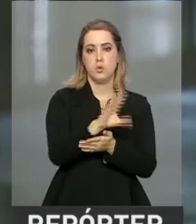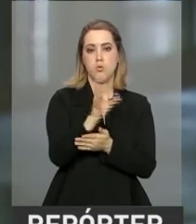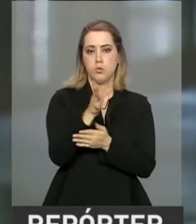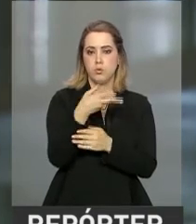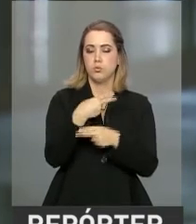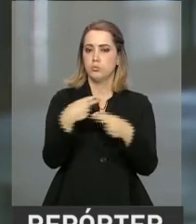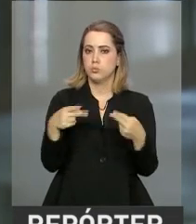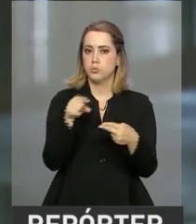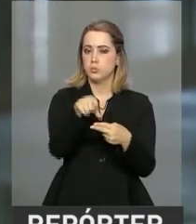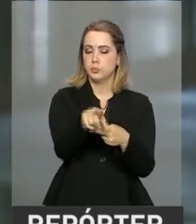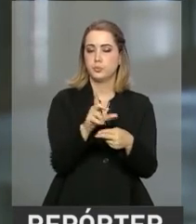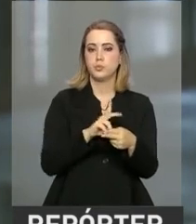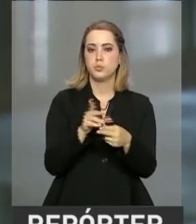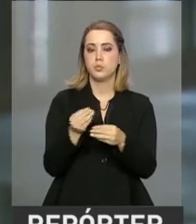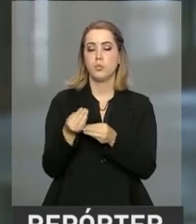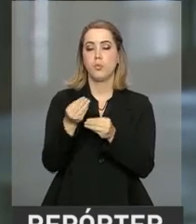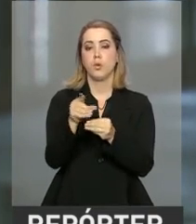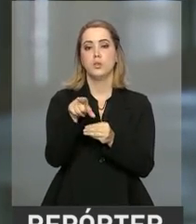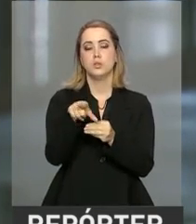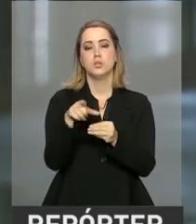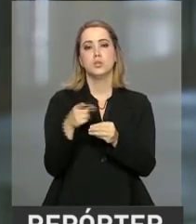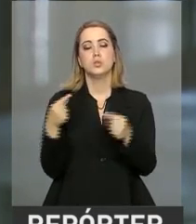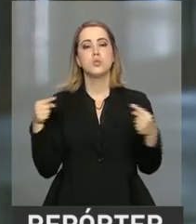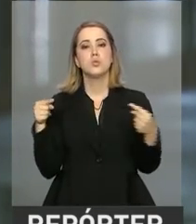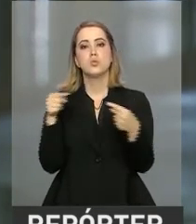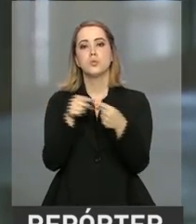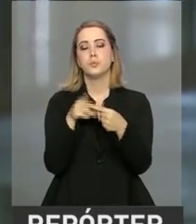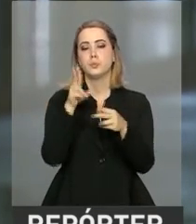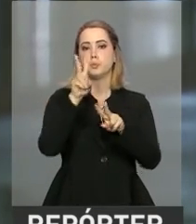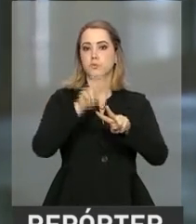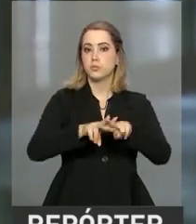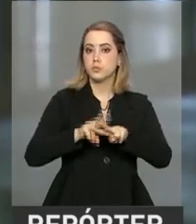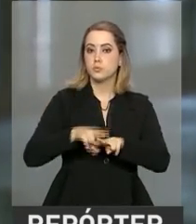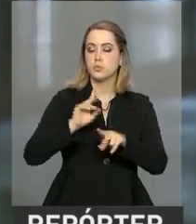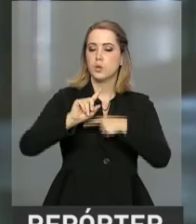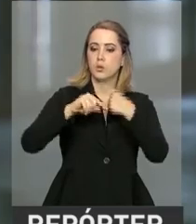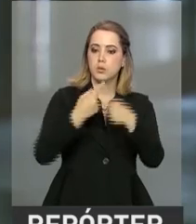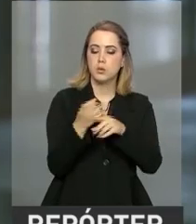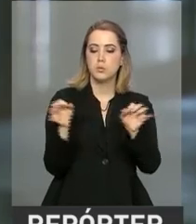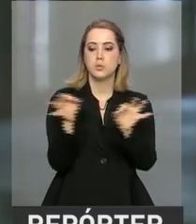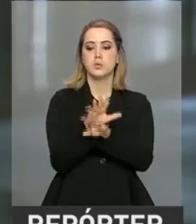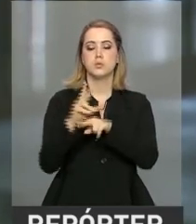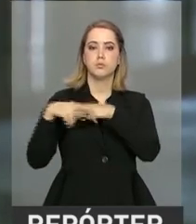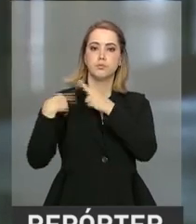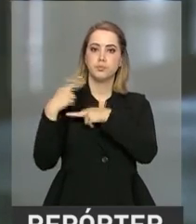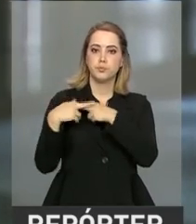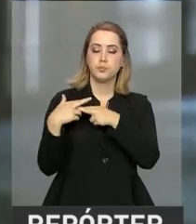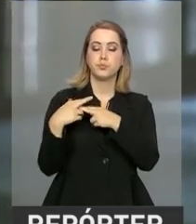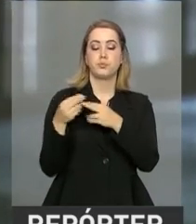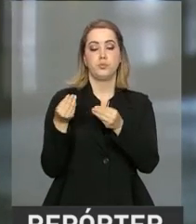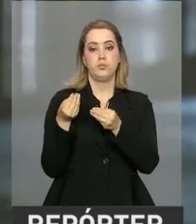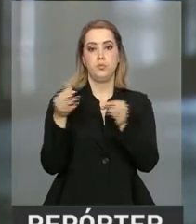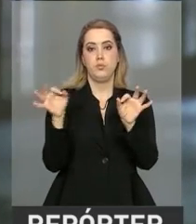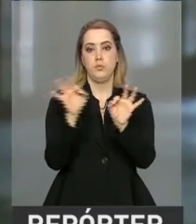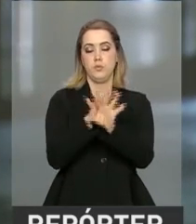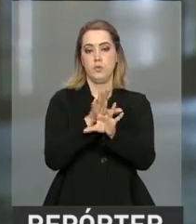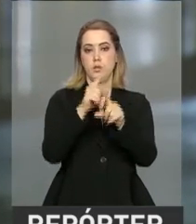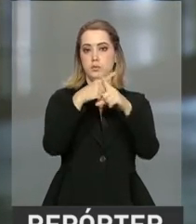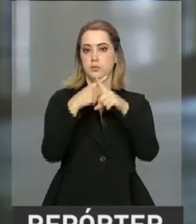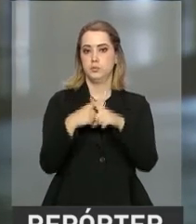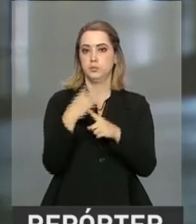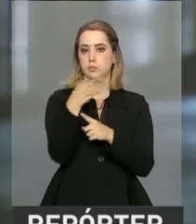pelas empresas fornecedoras diretamente nas penitenciárias logo após o encerramento dos jogos a quantidade de equipamentos